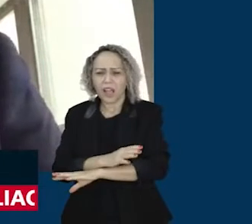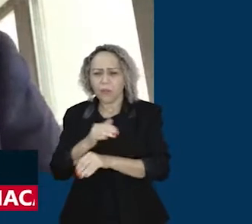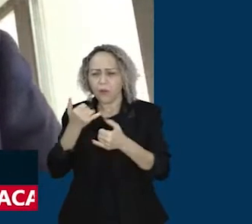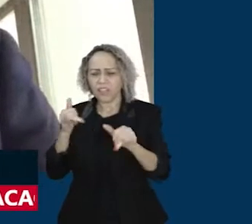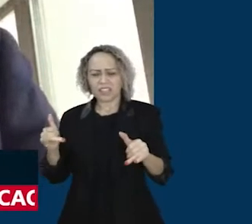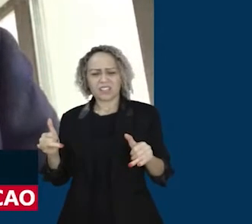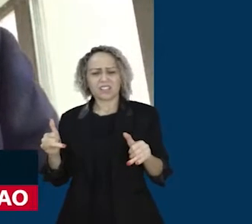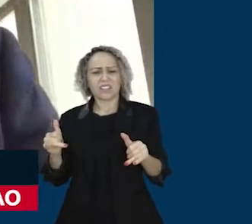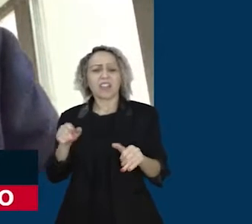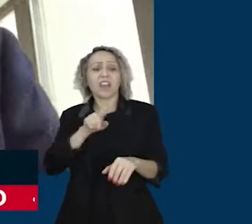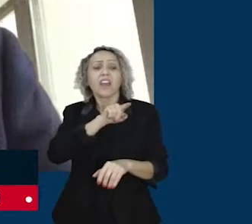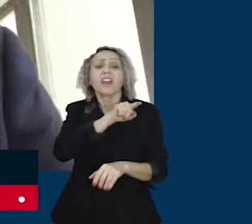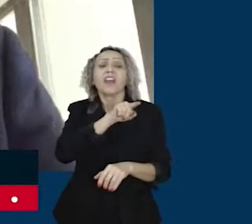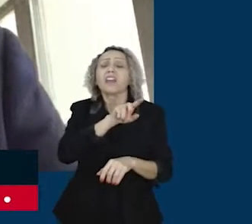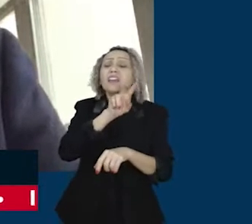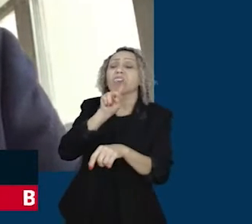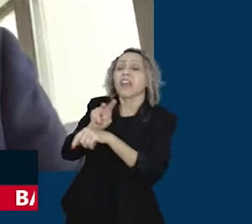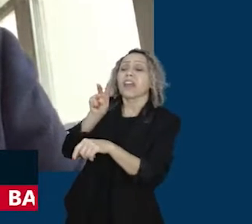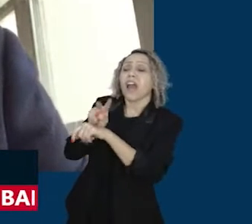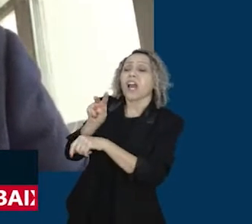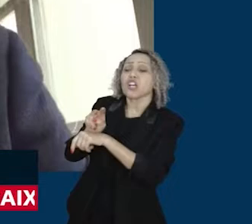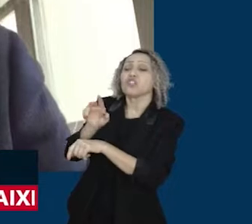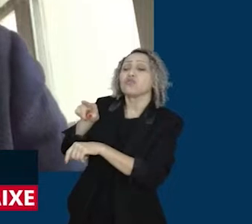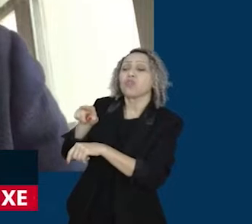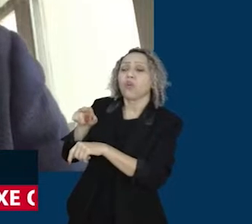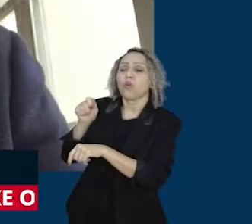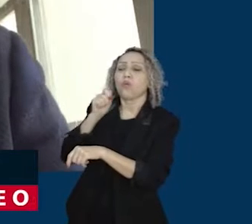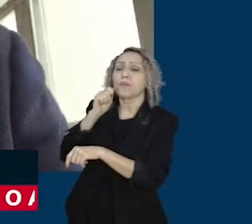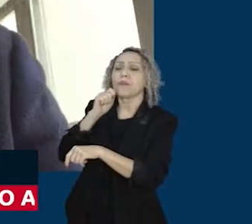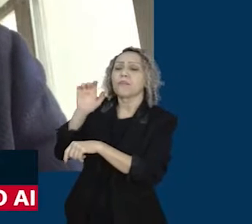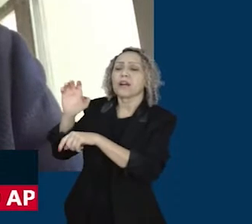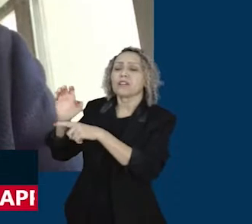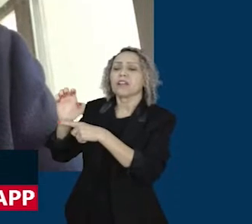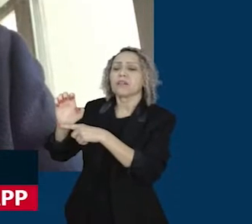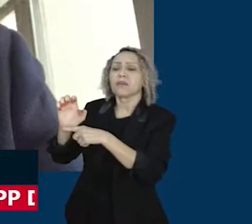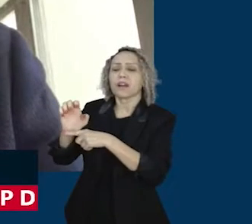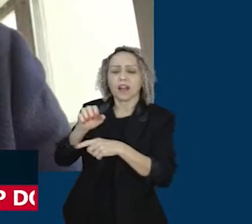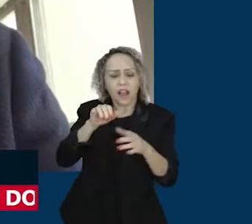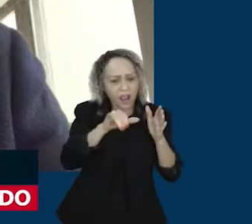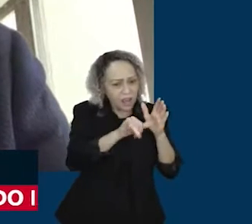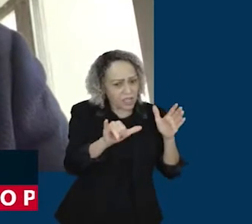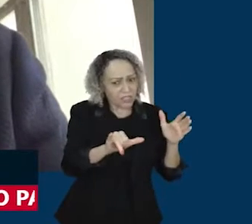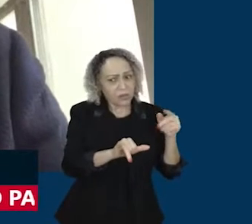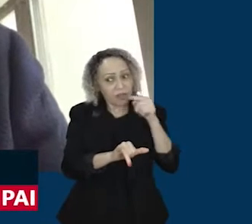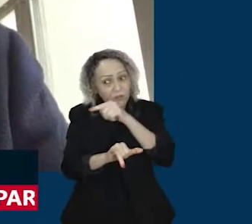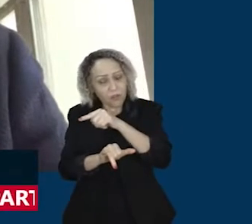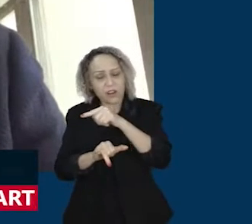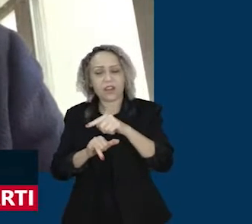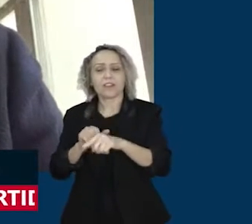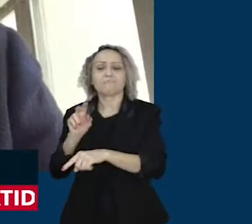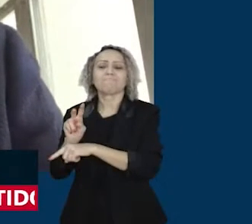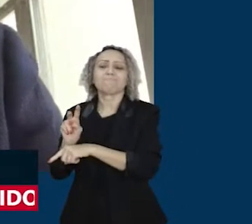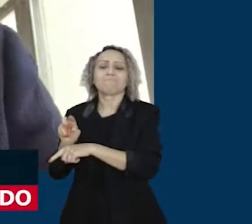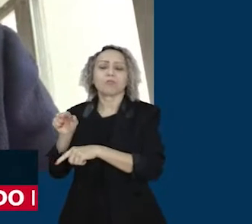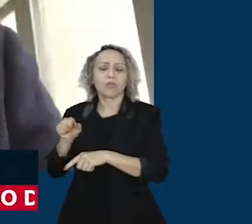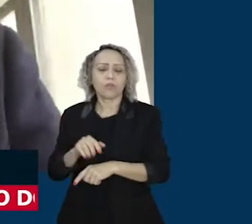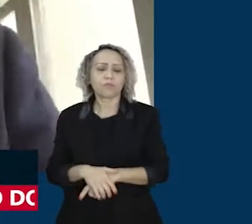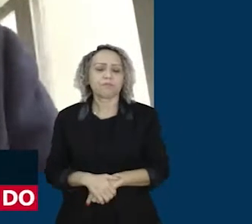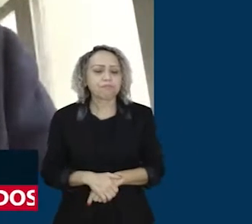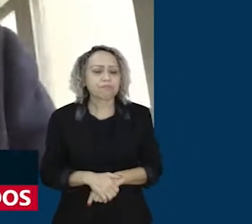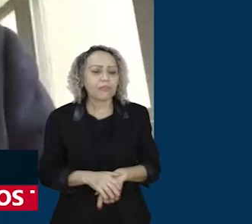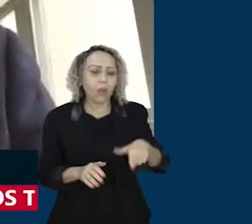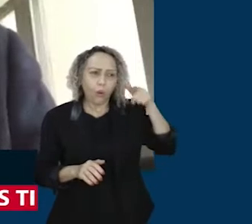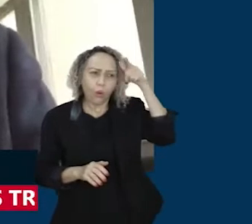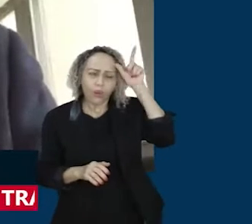a holding brasileira de energia elétrica. Se ela fosse privatizada, não tivesse mais sob controle do governo, você acha que alguém ia fazer o apelo? Ontem a gente